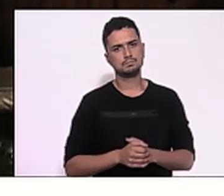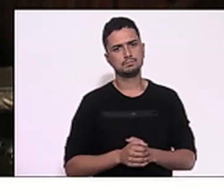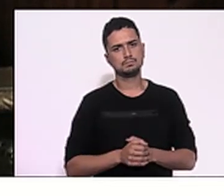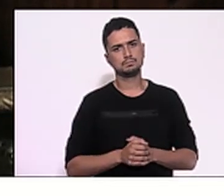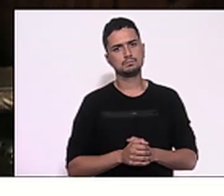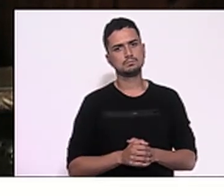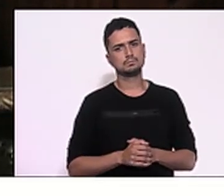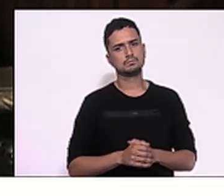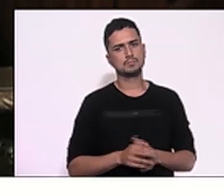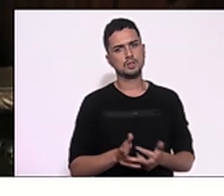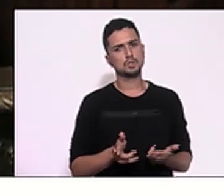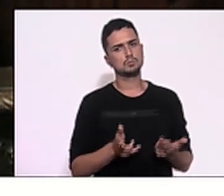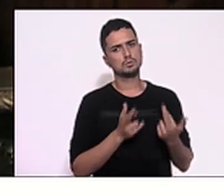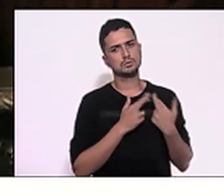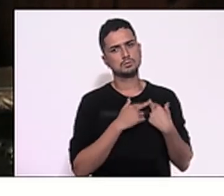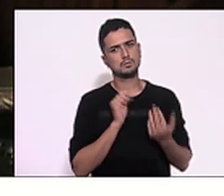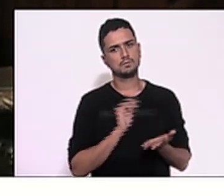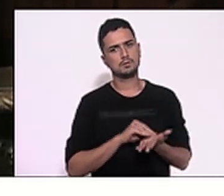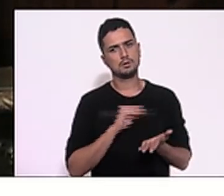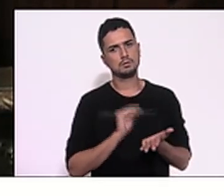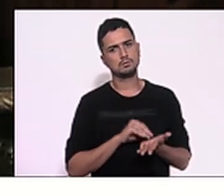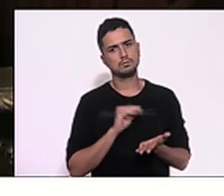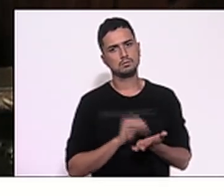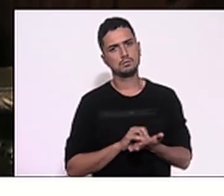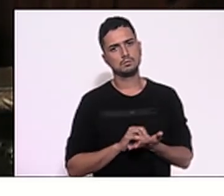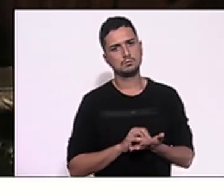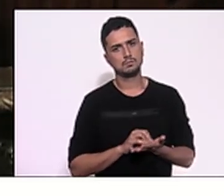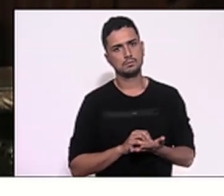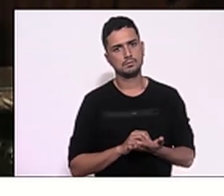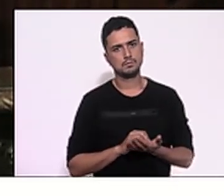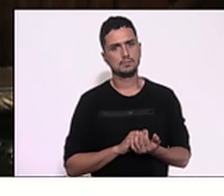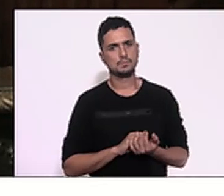o Cefet vive hoje